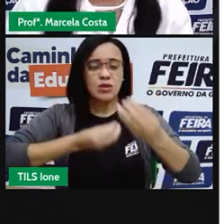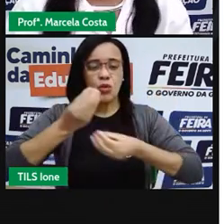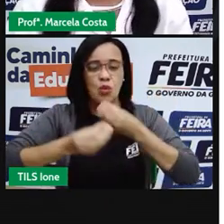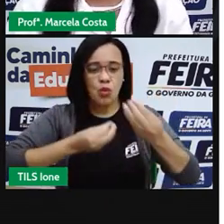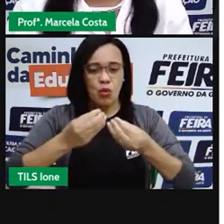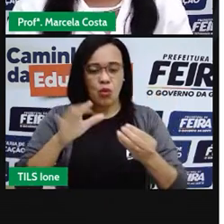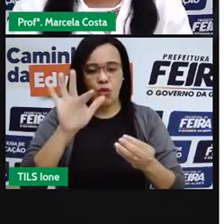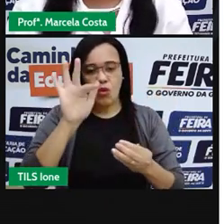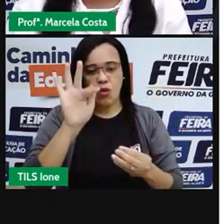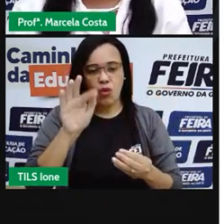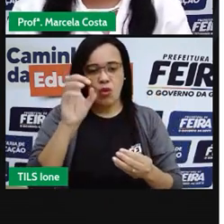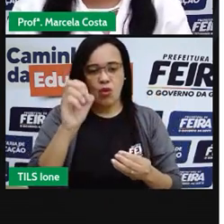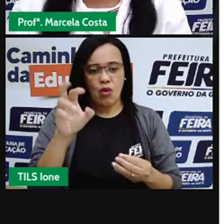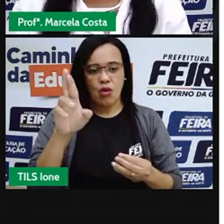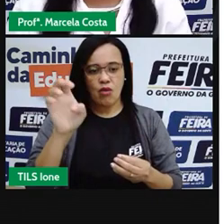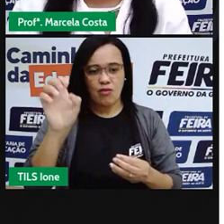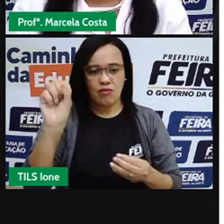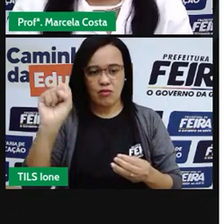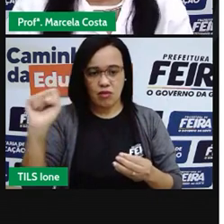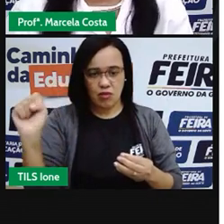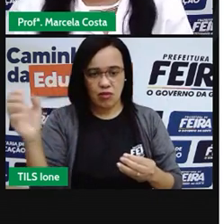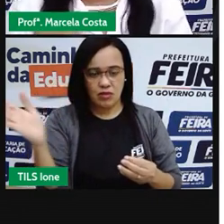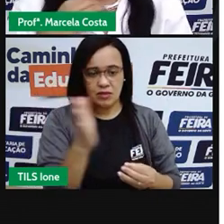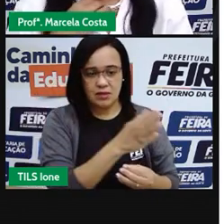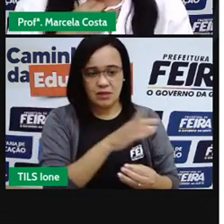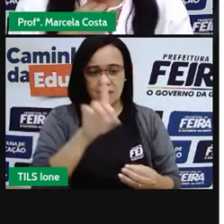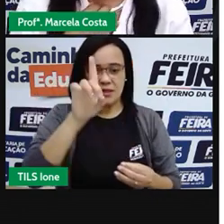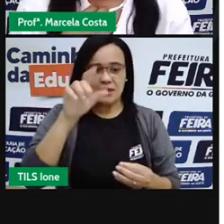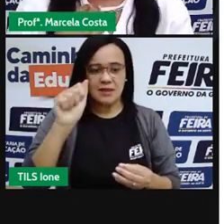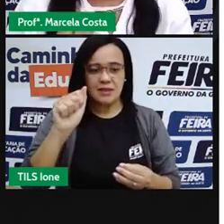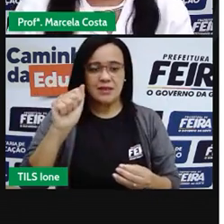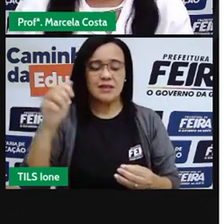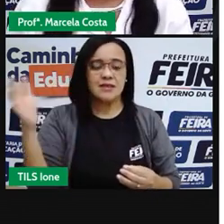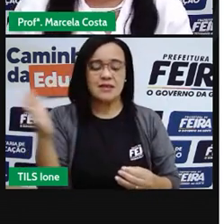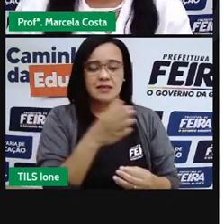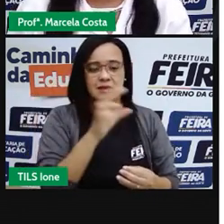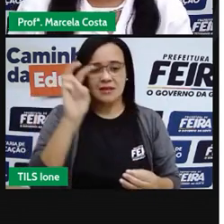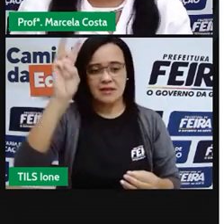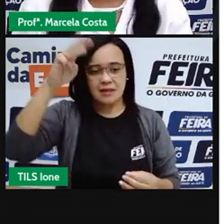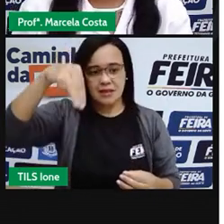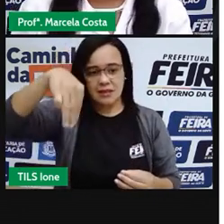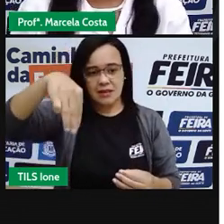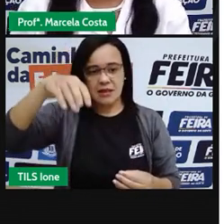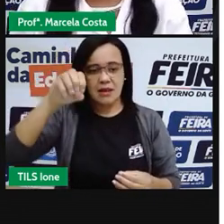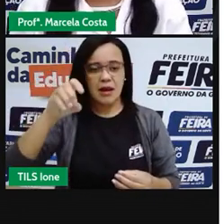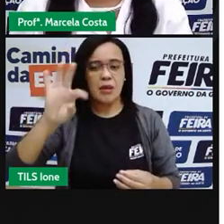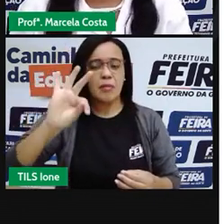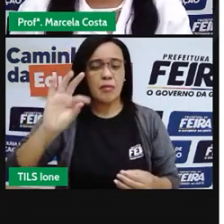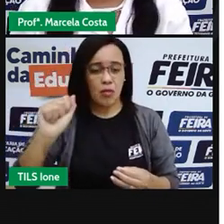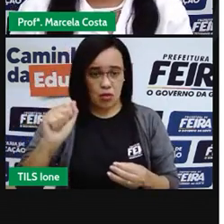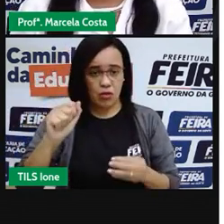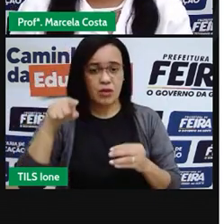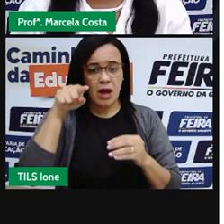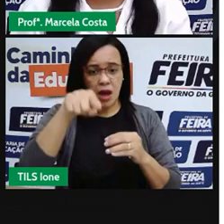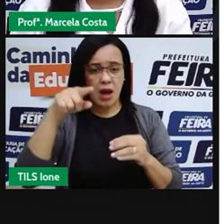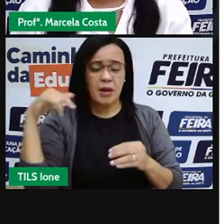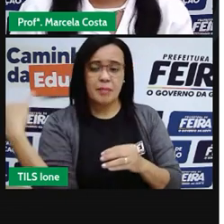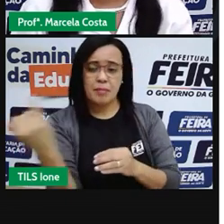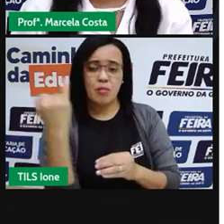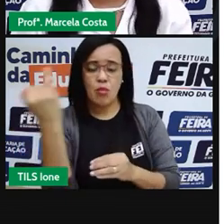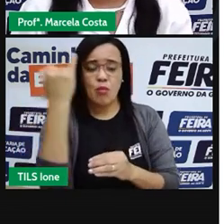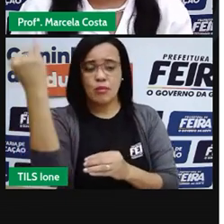O casarão Prós da Mota, ele é um importante representante do